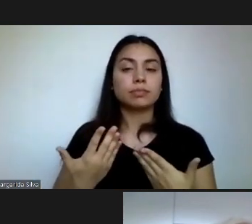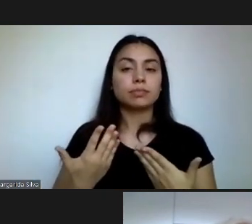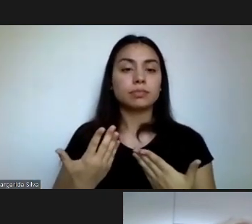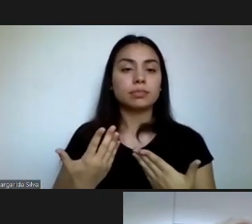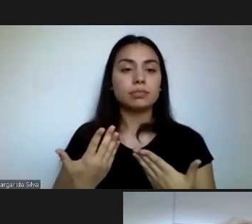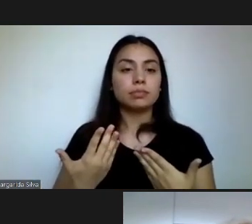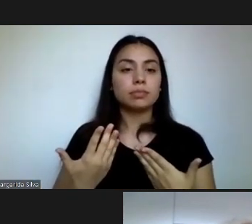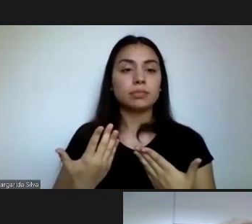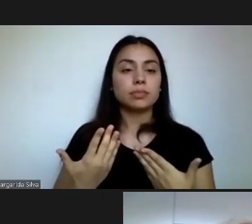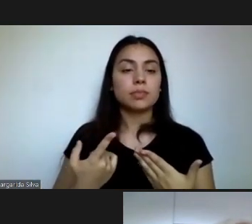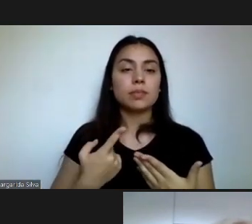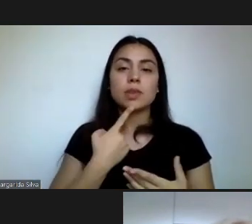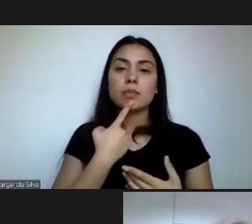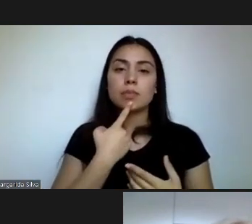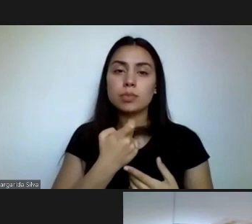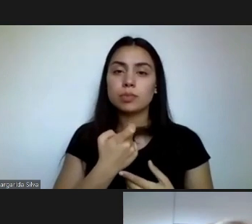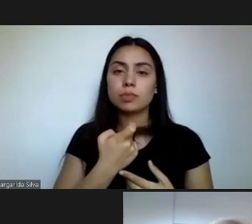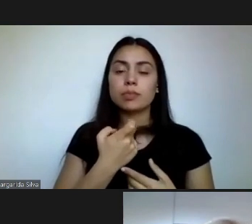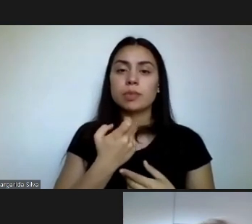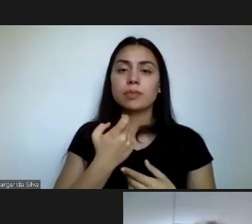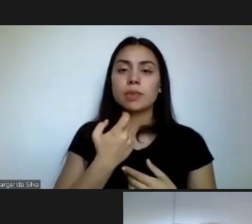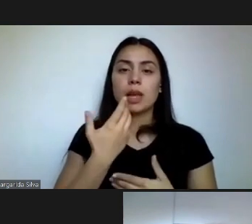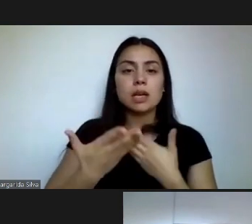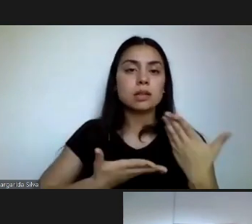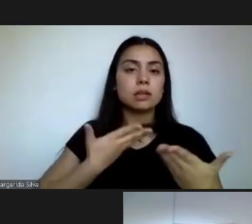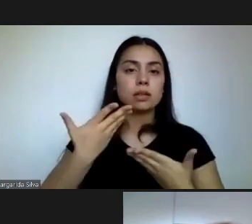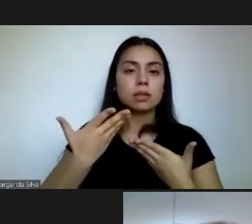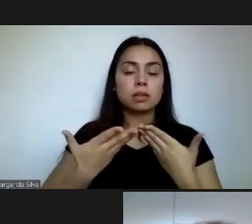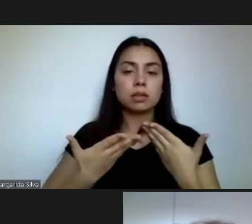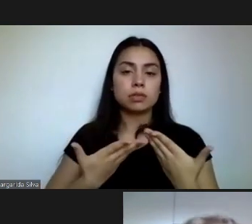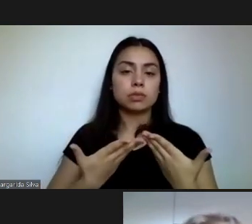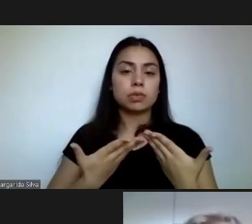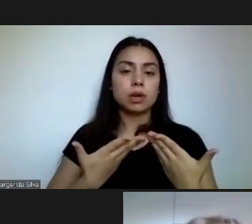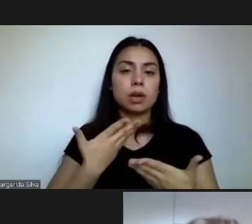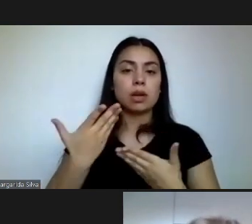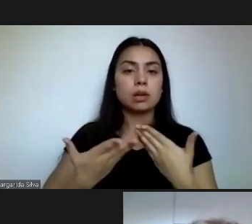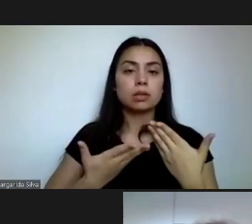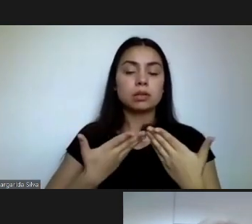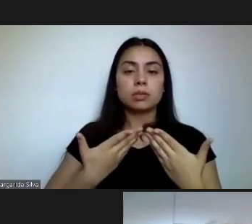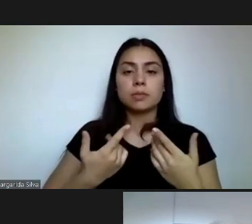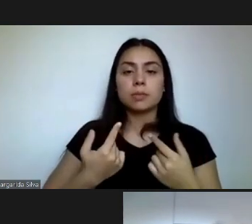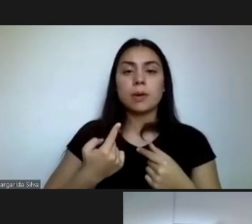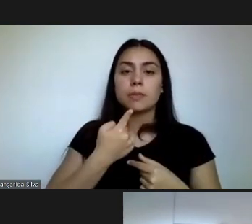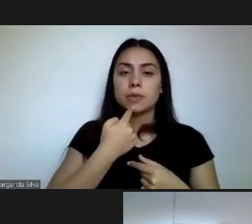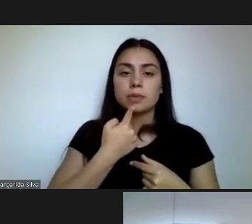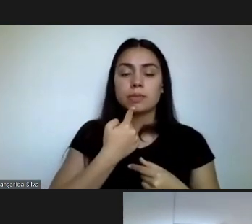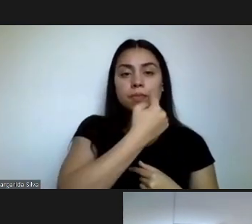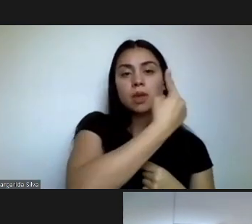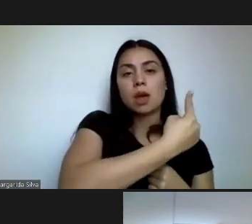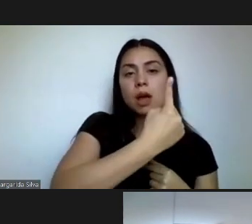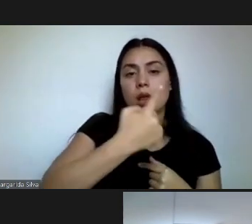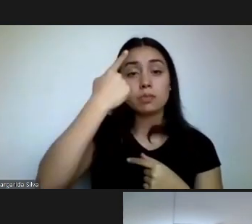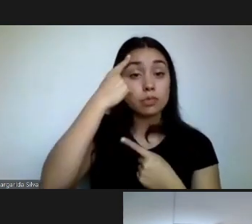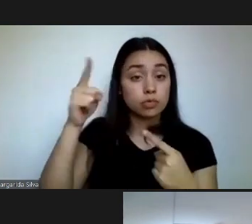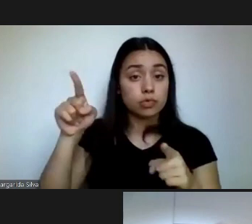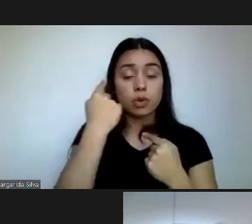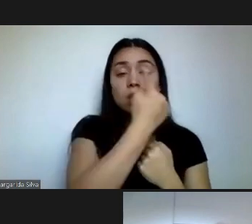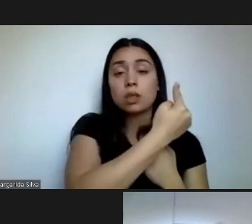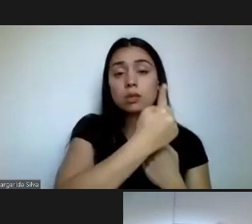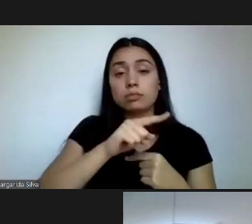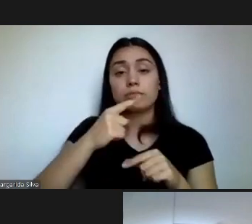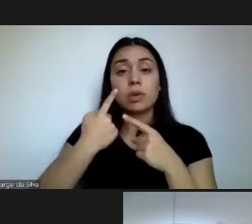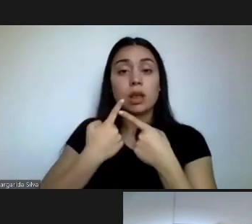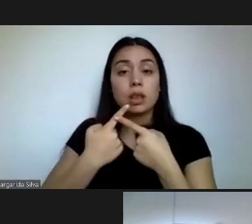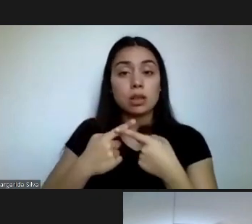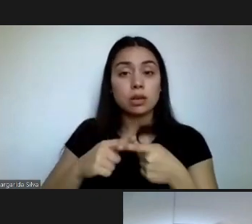que sejam homogéneas, porque não se pode estar à mercê da individualidade de cada professor e que, de facto, aqui também diz, alguns professores